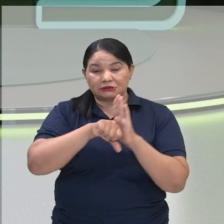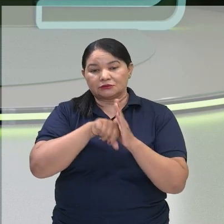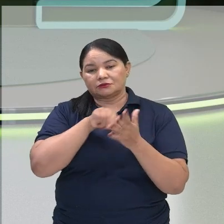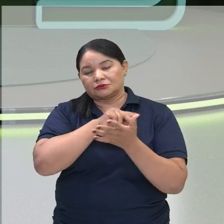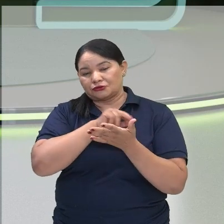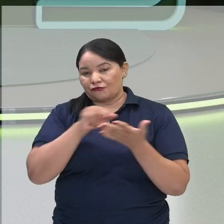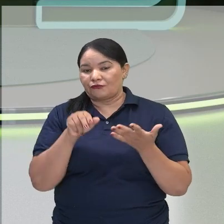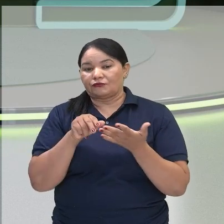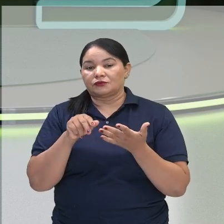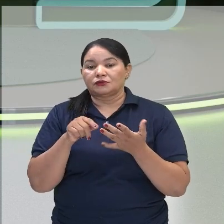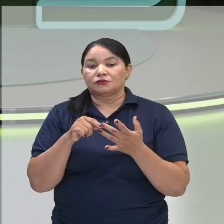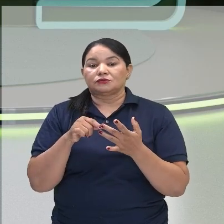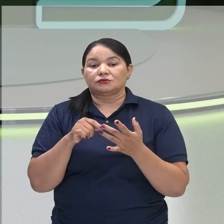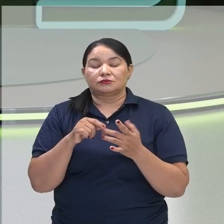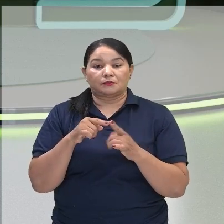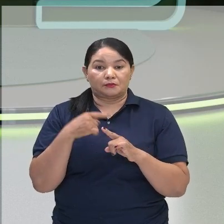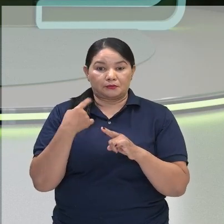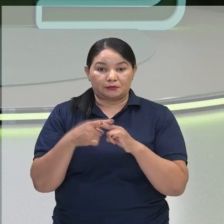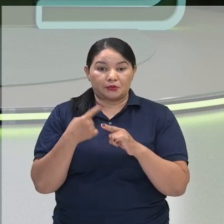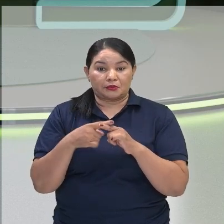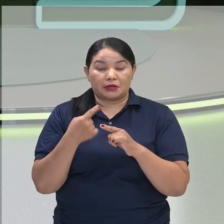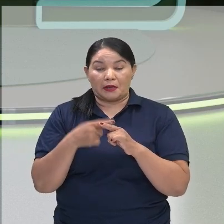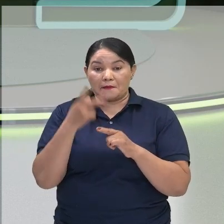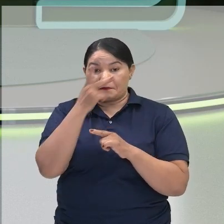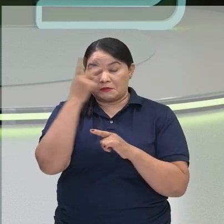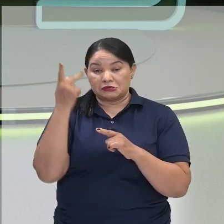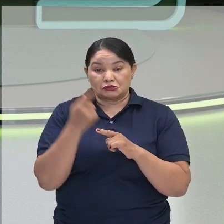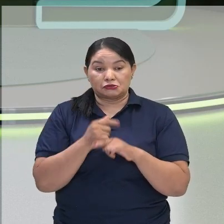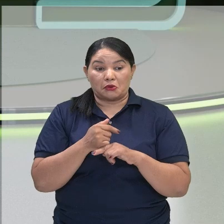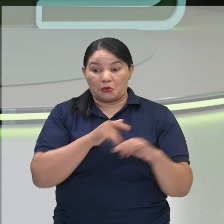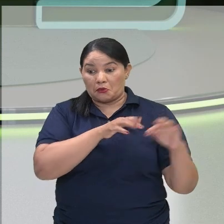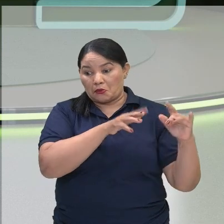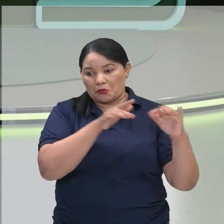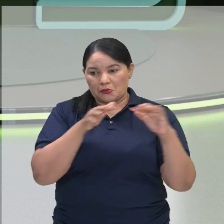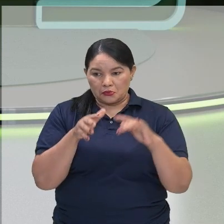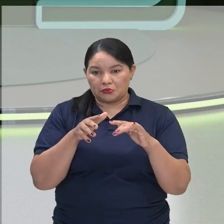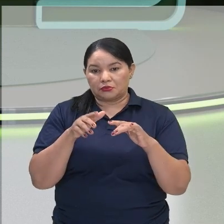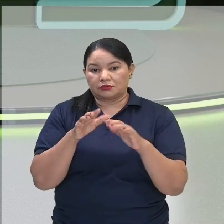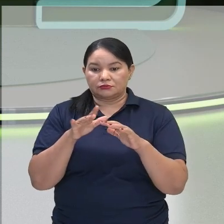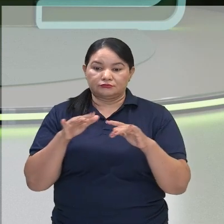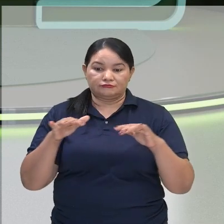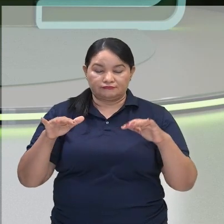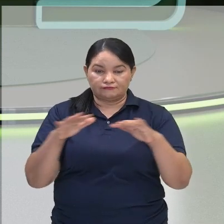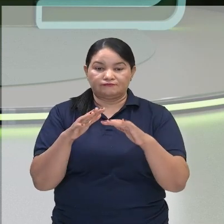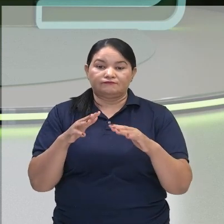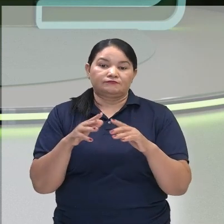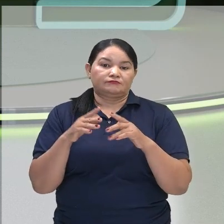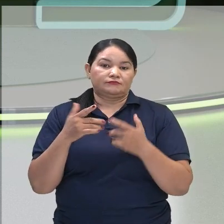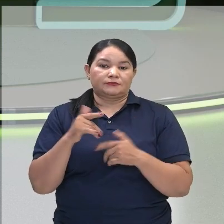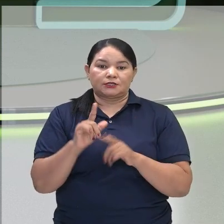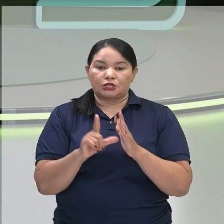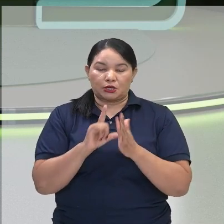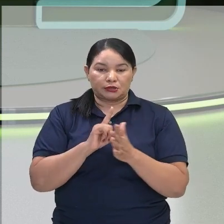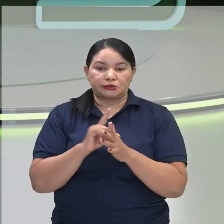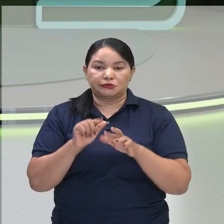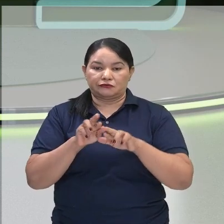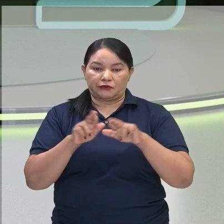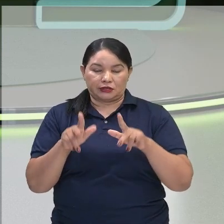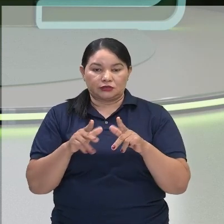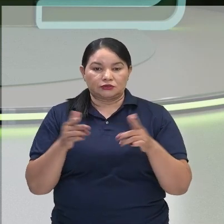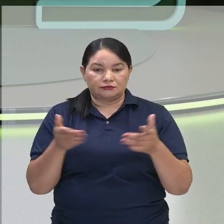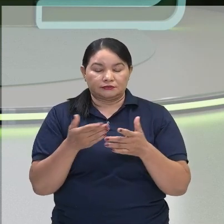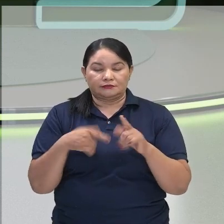aí dessa grande quantidade de pessoas circulando aonde não tinha antes, né? Também estudos demonstram que